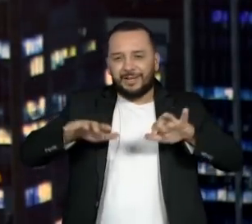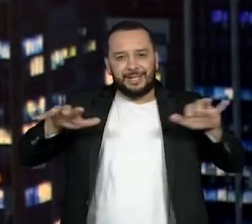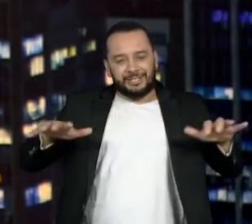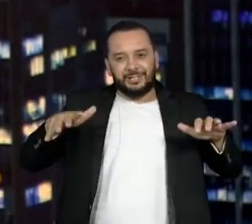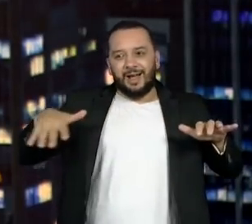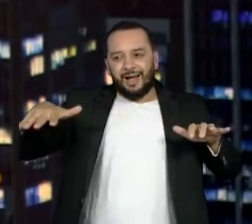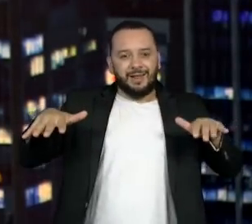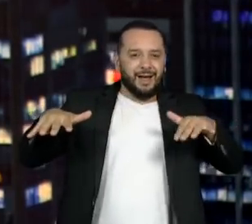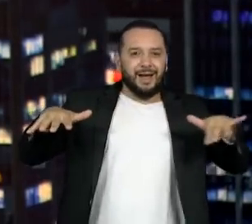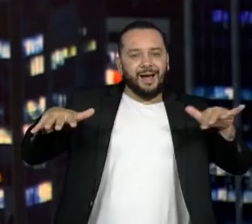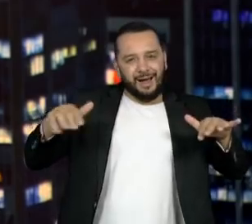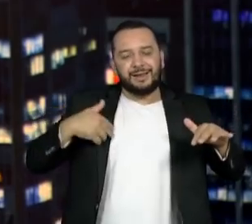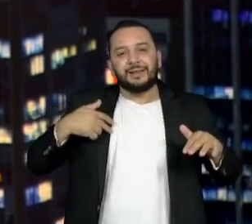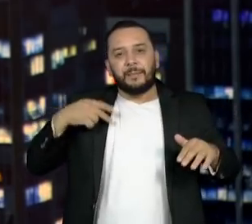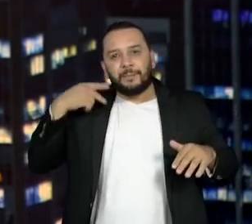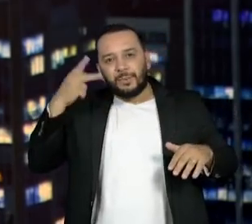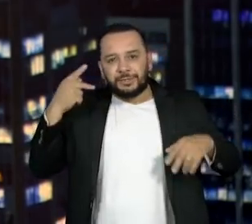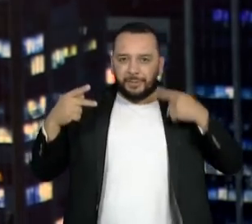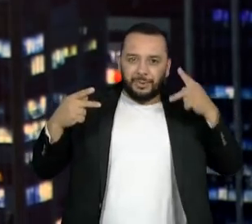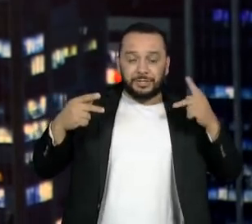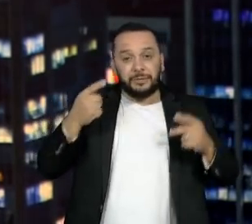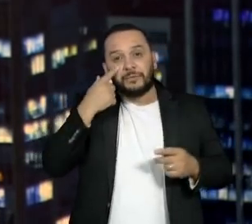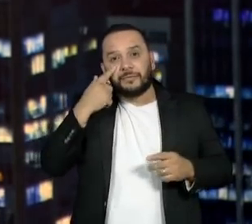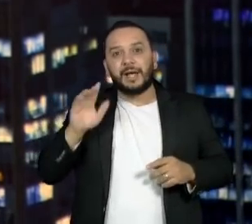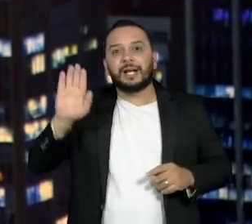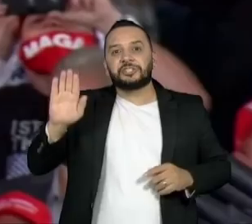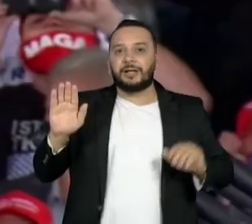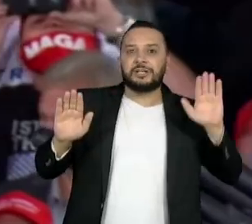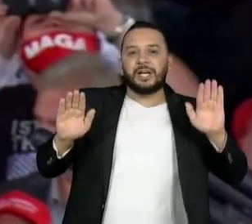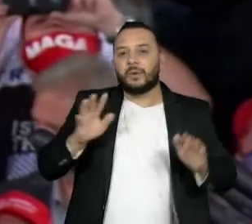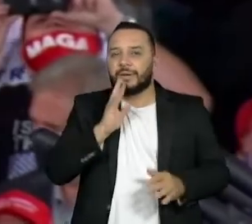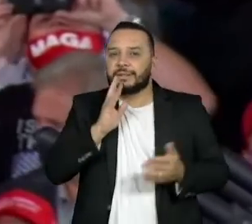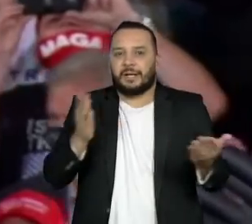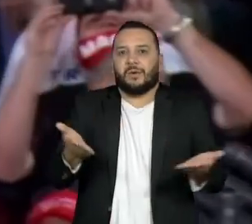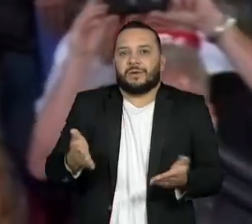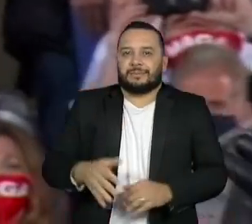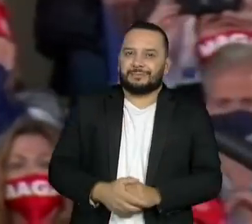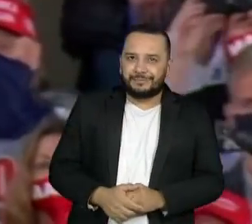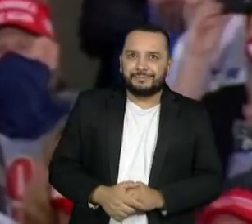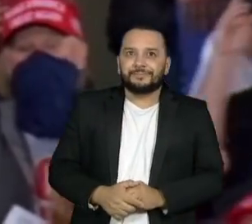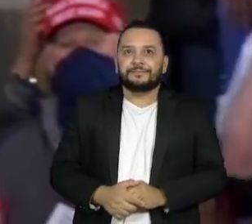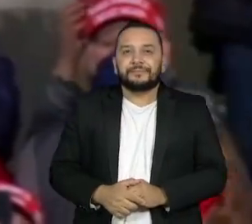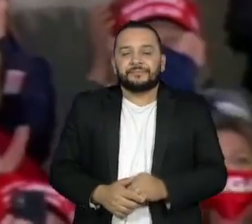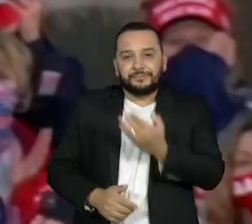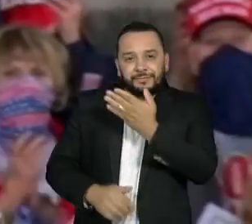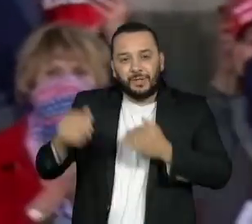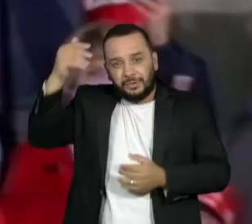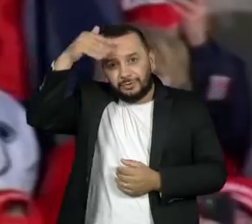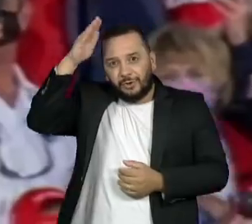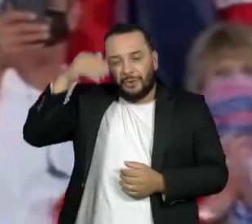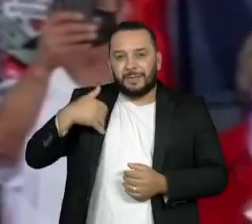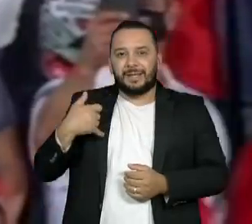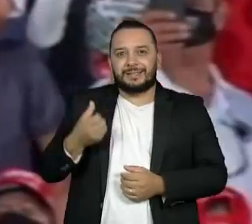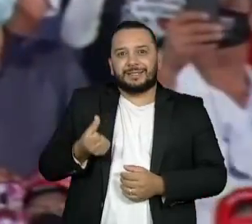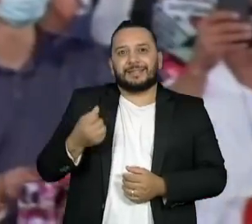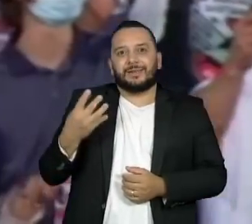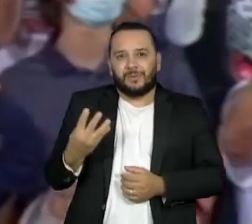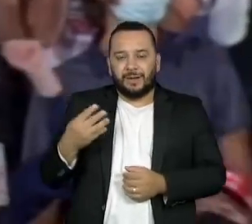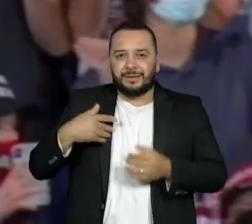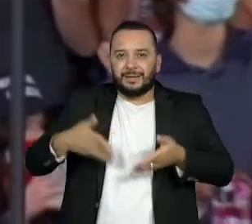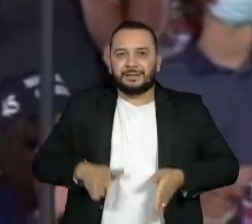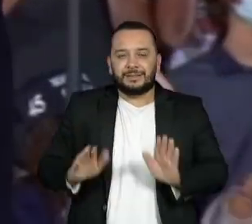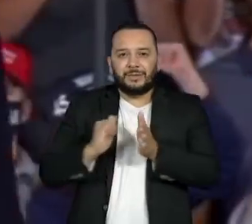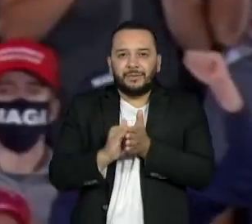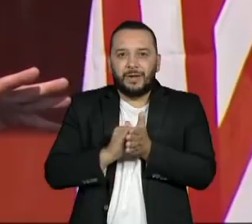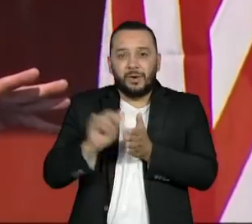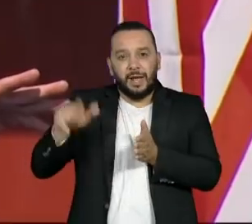Vamos conhecer um pouco dos candidatos à eleição norte-americana. Donald John Trump tem 74 anos, nasceu em Nova York e